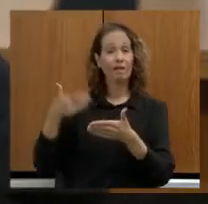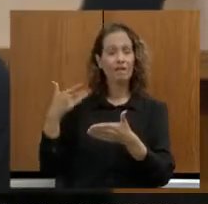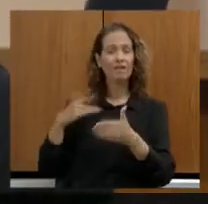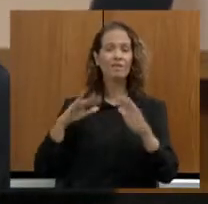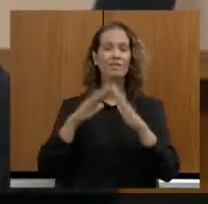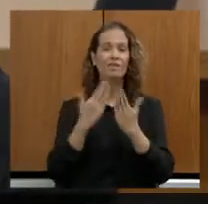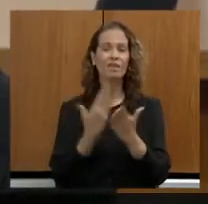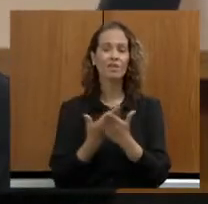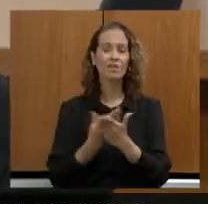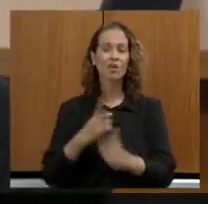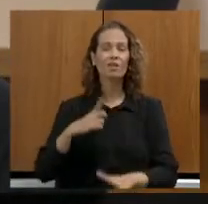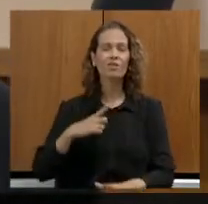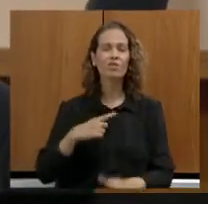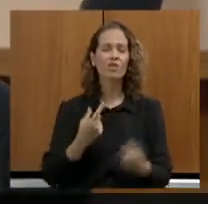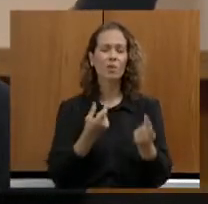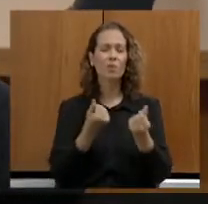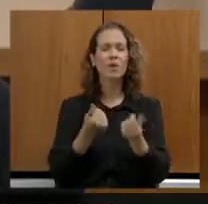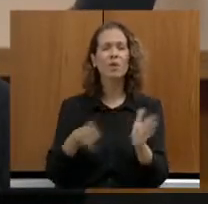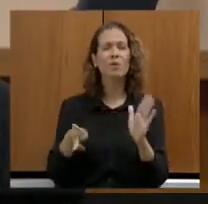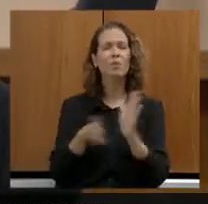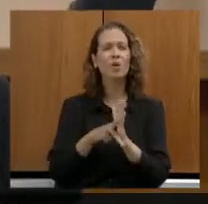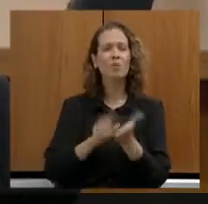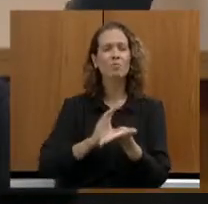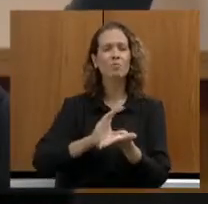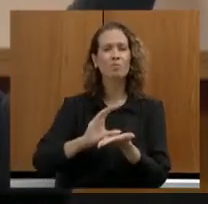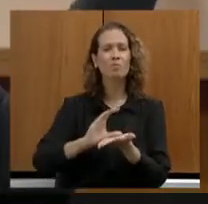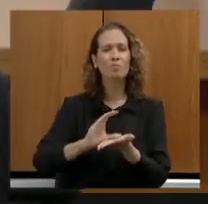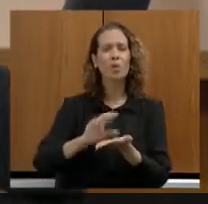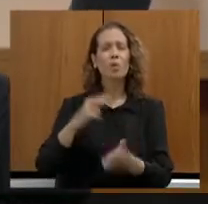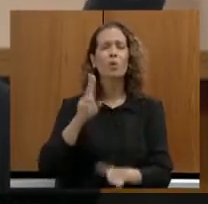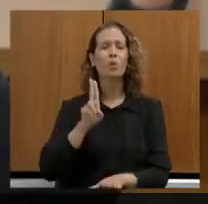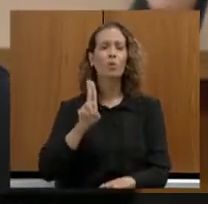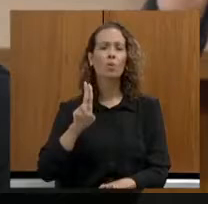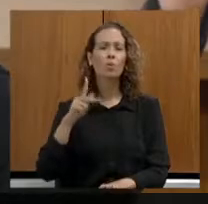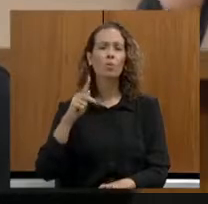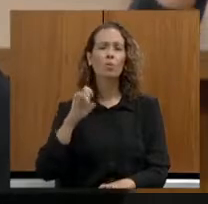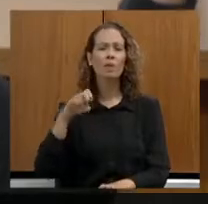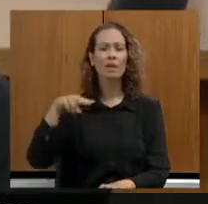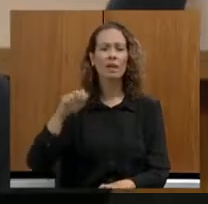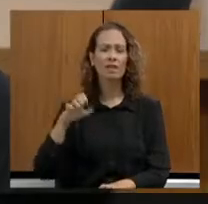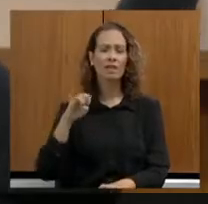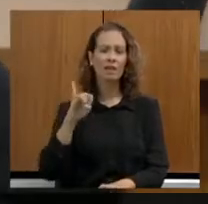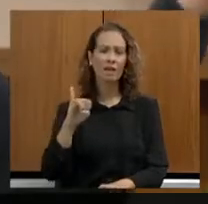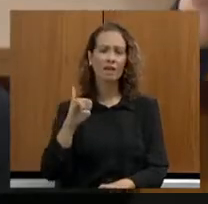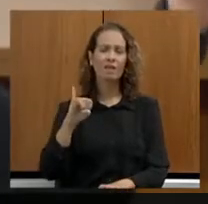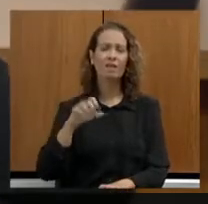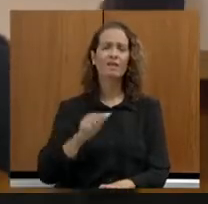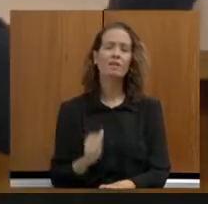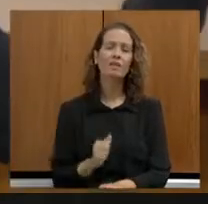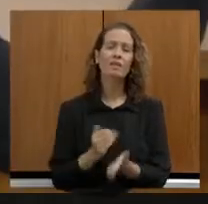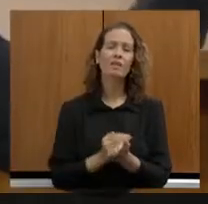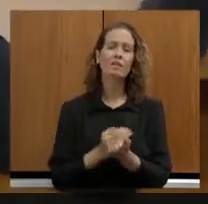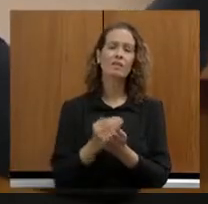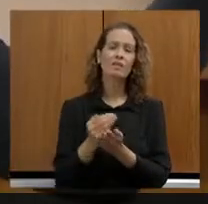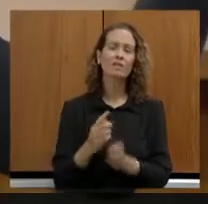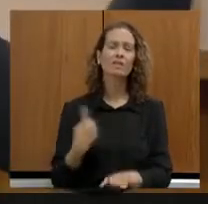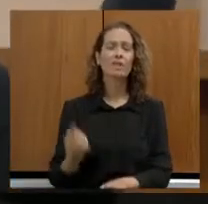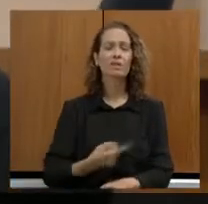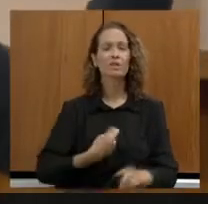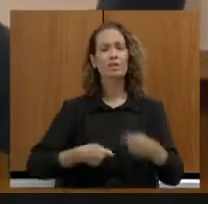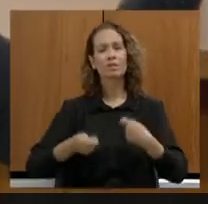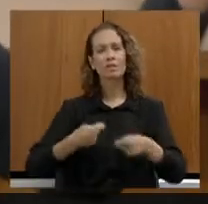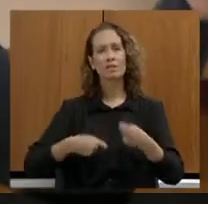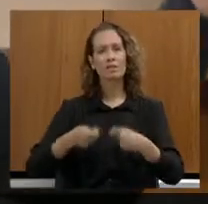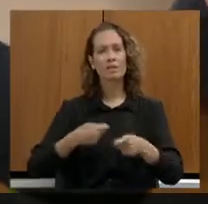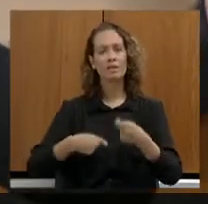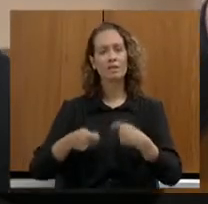um valor específico de merenda que era exclusivamente opinae quando o sistema de administração anterior se inicia a nossa administração